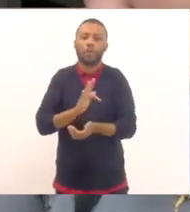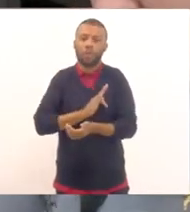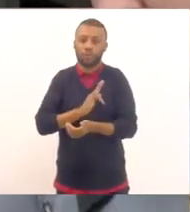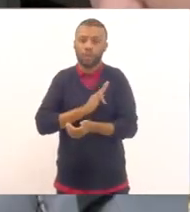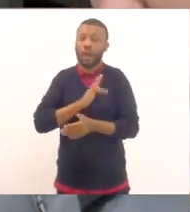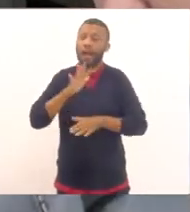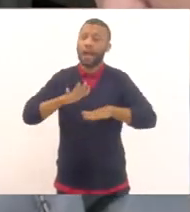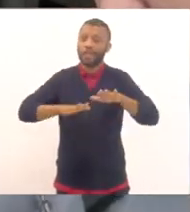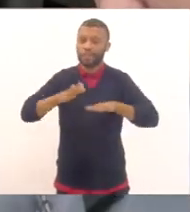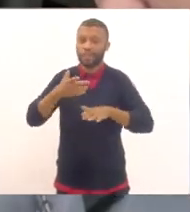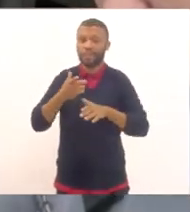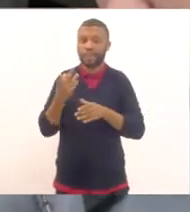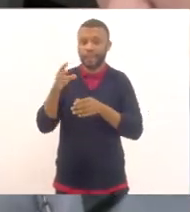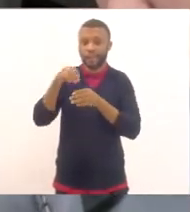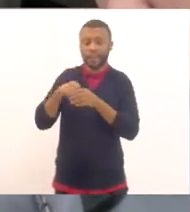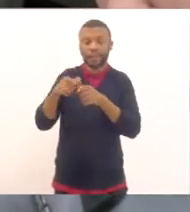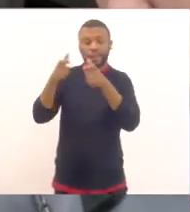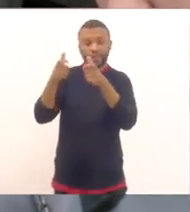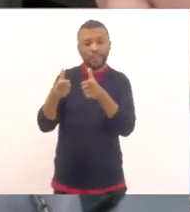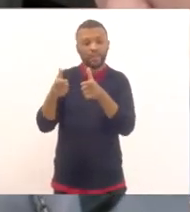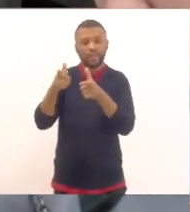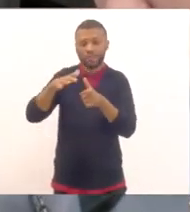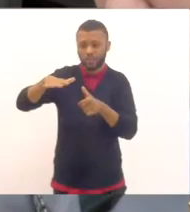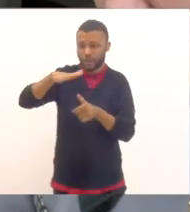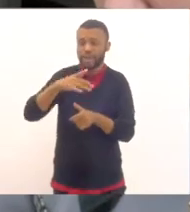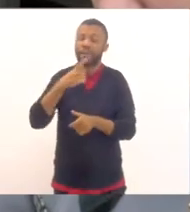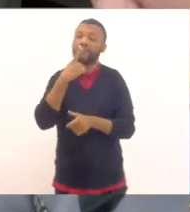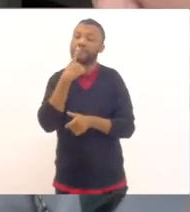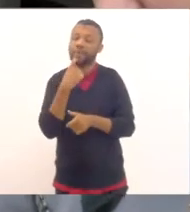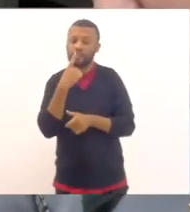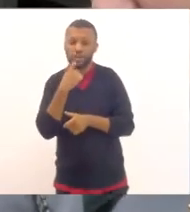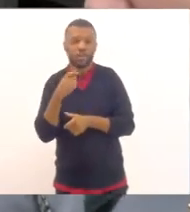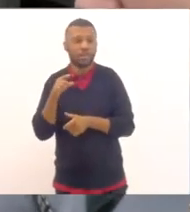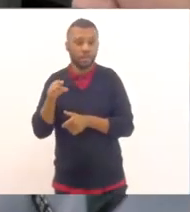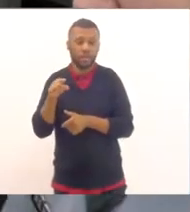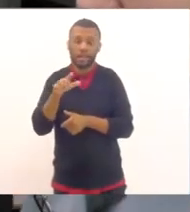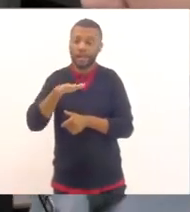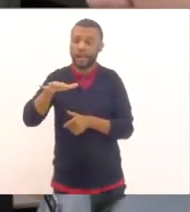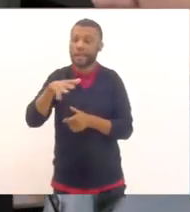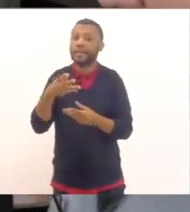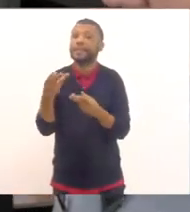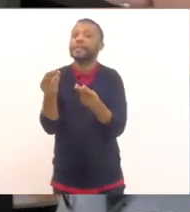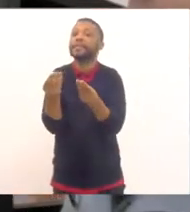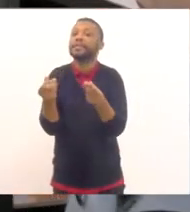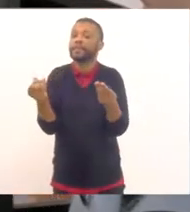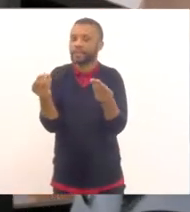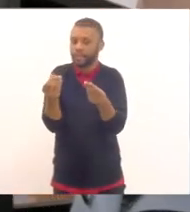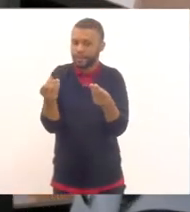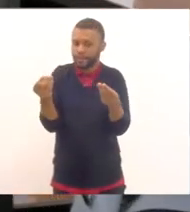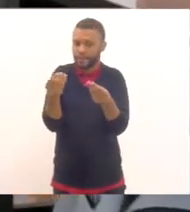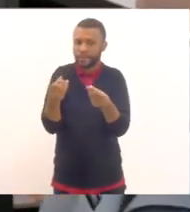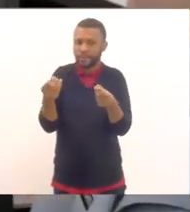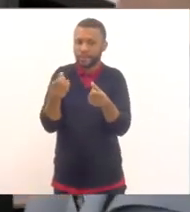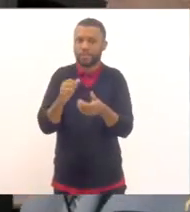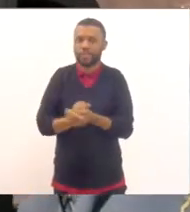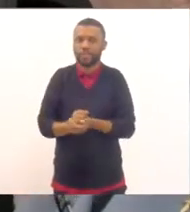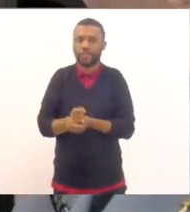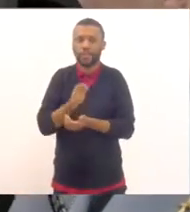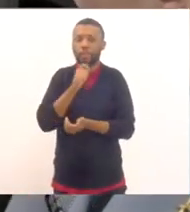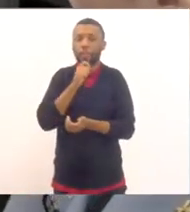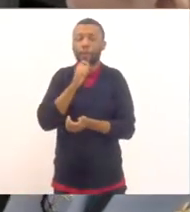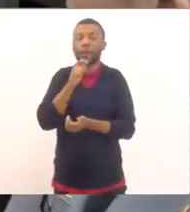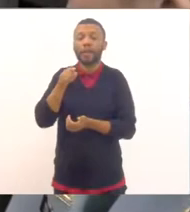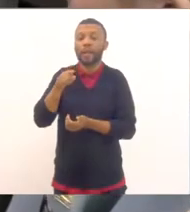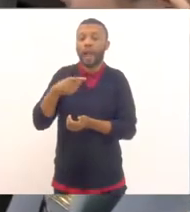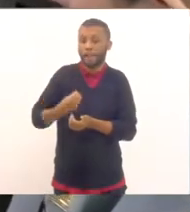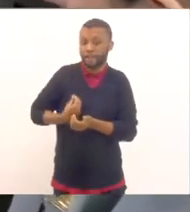está são muitas vezes por estar dentro desse contexto de uma área Vermelha ou seja uma área sensível não tem ali eo a presença do poder